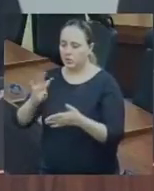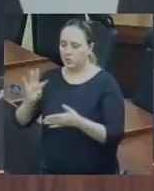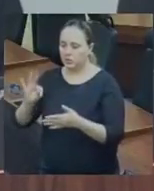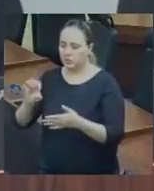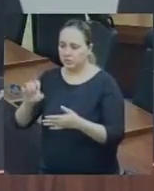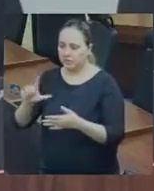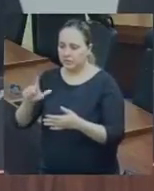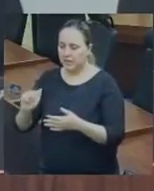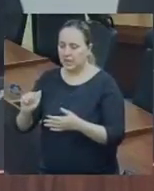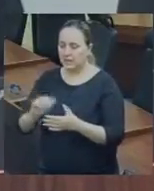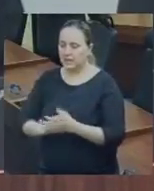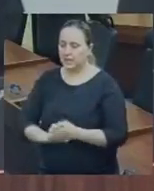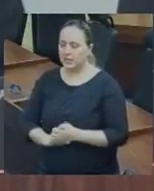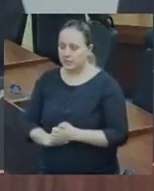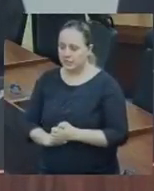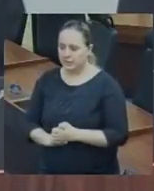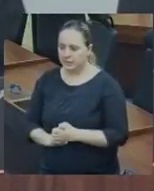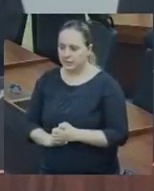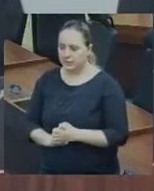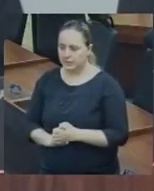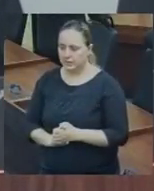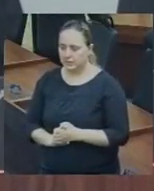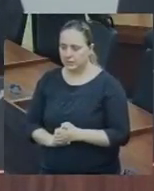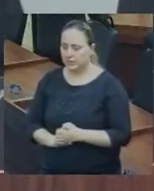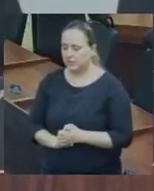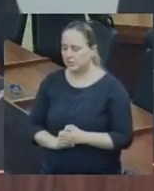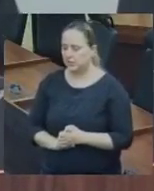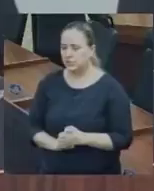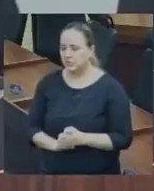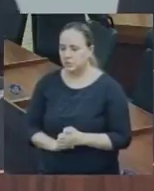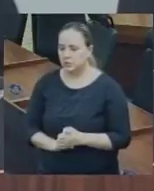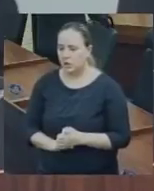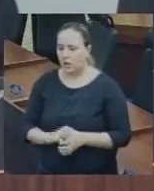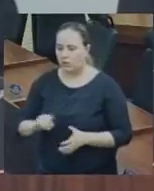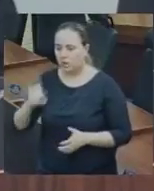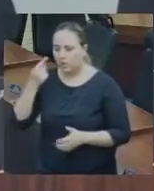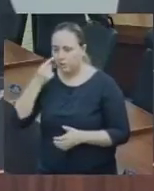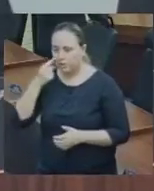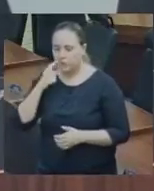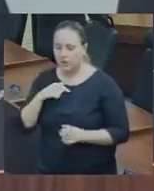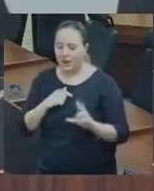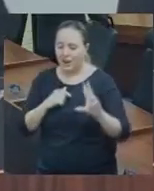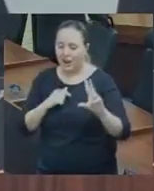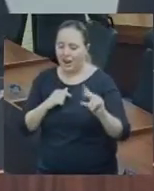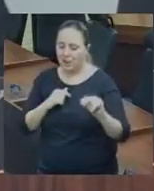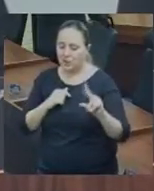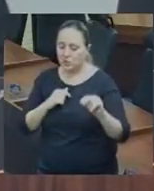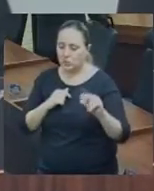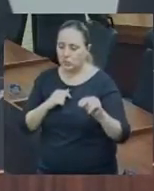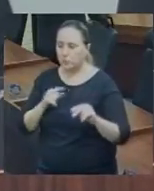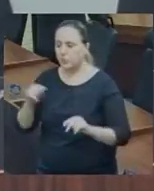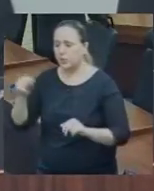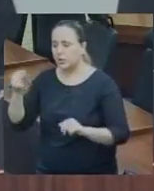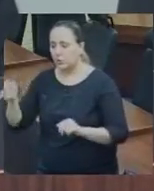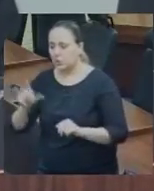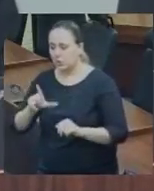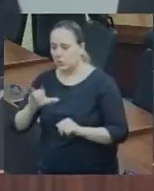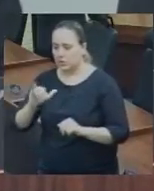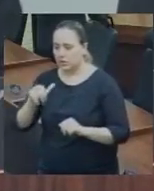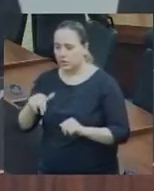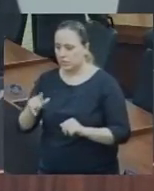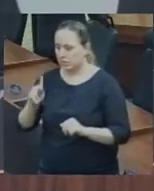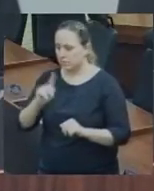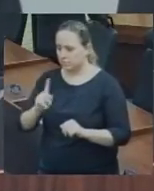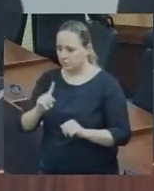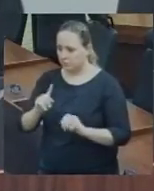ela é ela não tá vendo que ali azul que ele evidentemente há um link não o